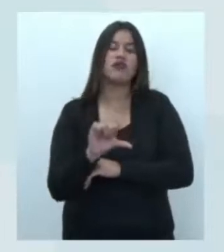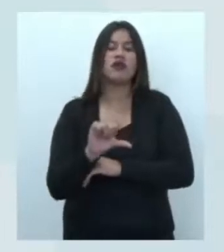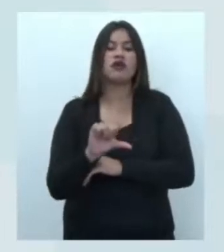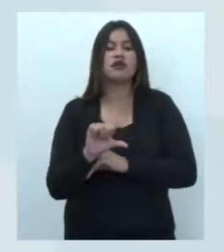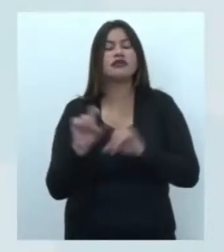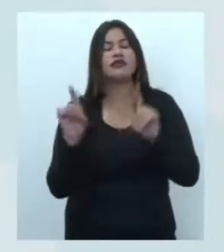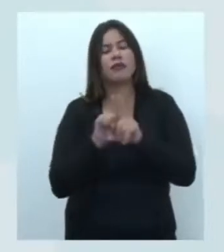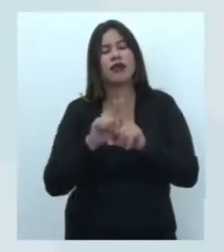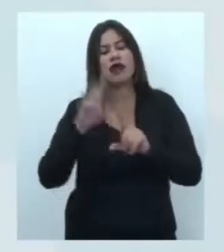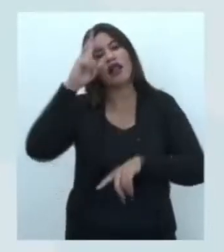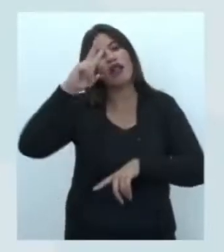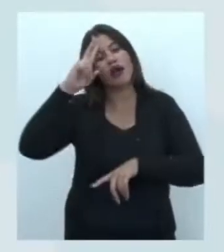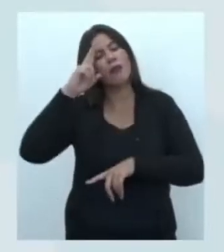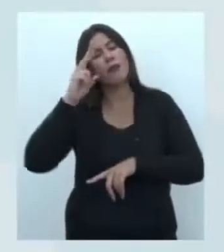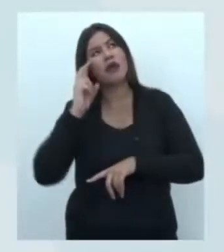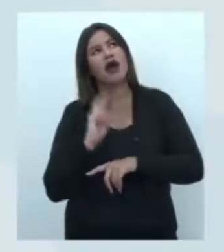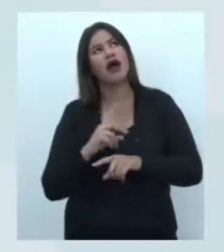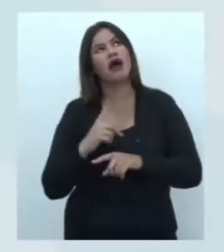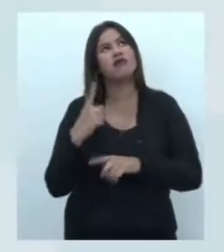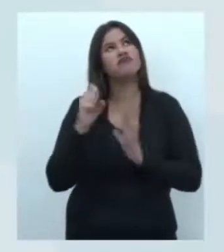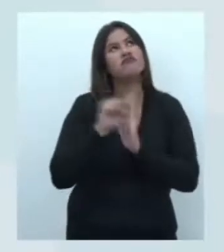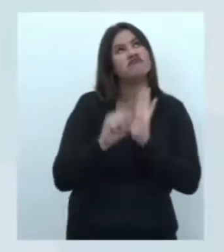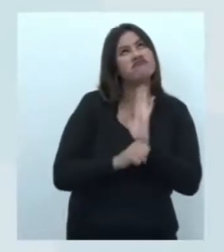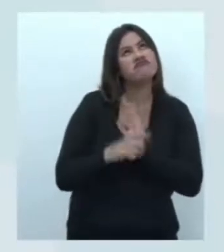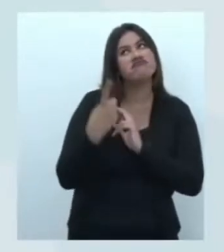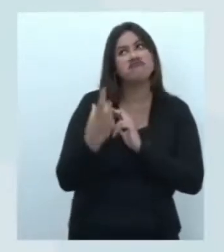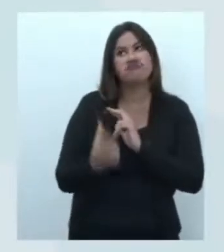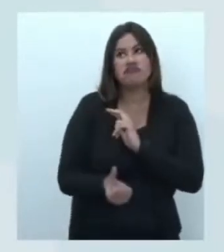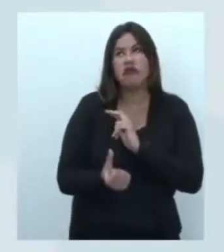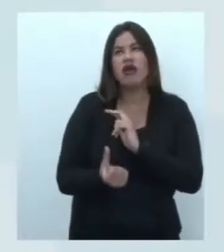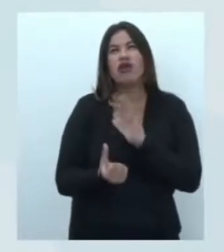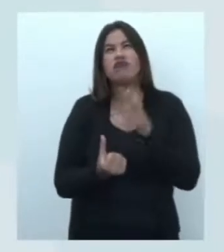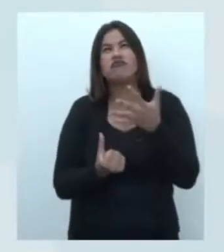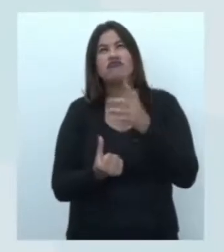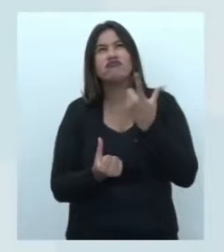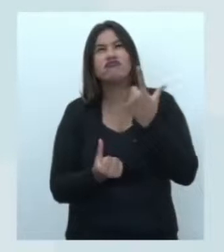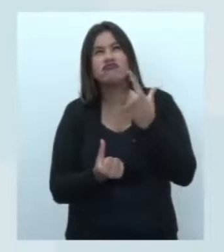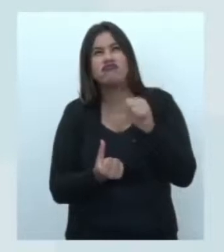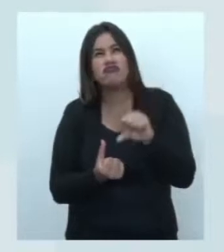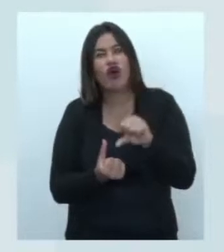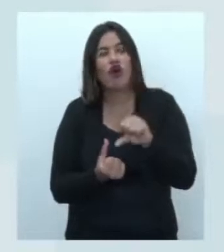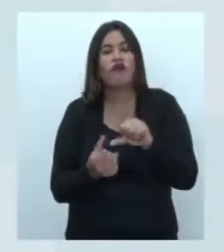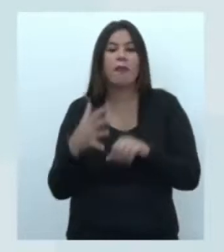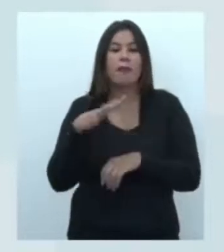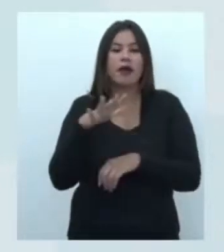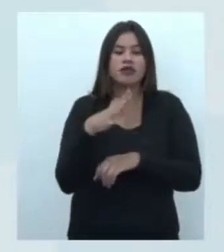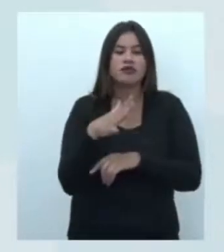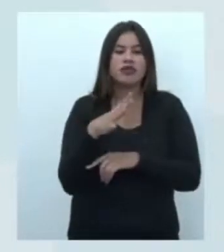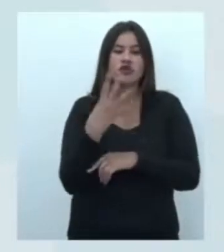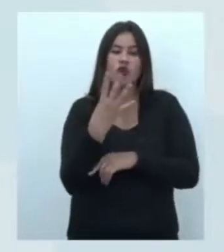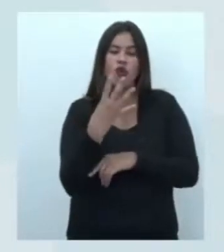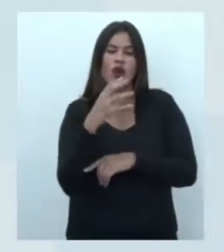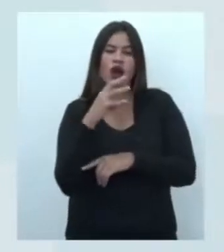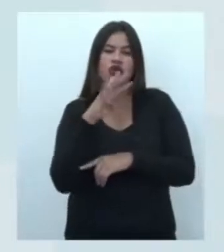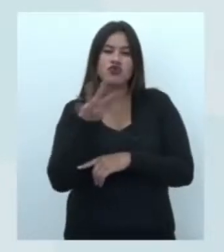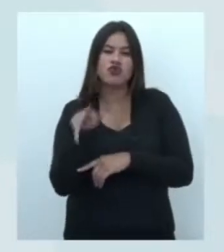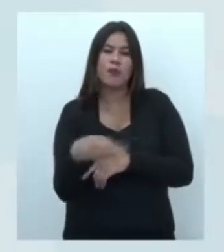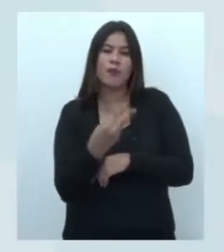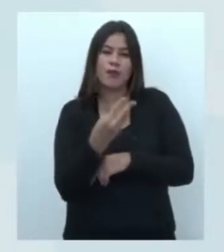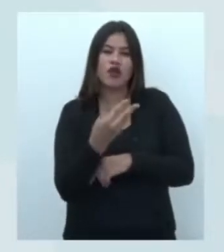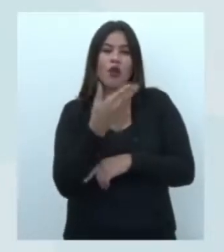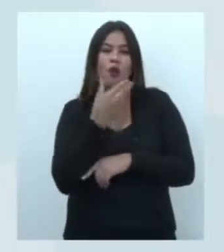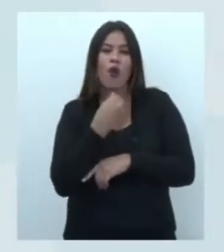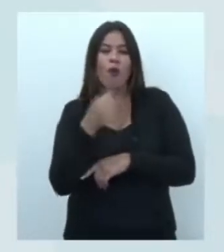os séculos 16 e meados do século XIX, vieram para o Brasil cerca de 4 milhões de